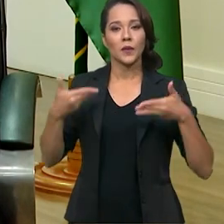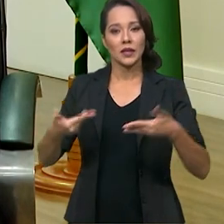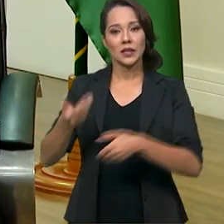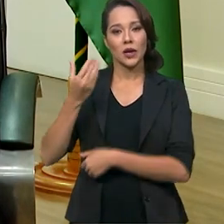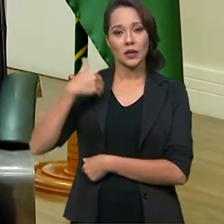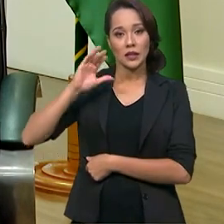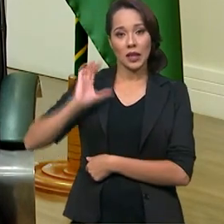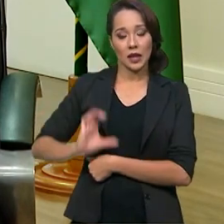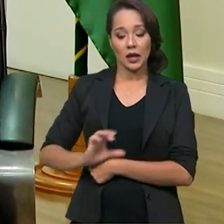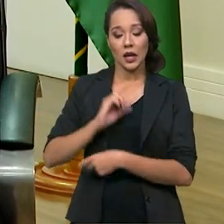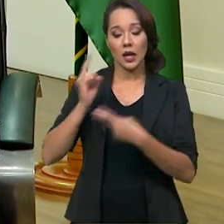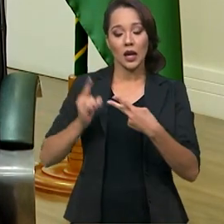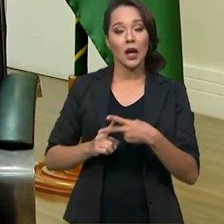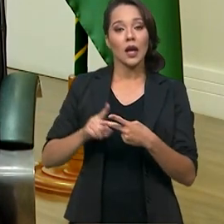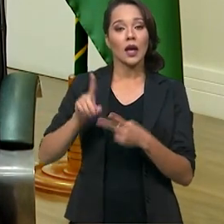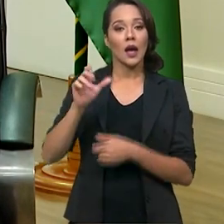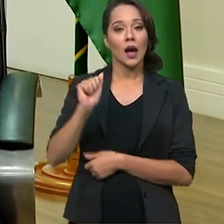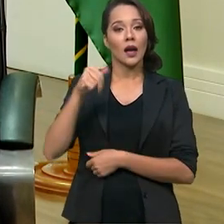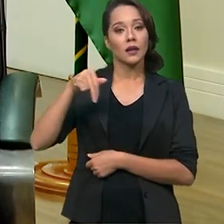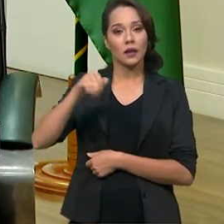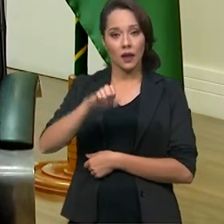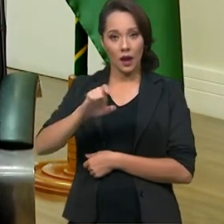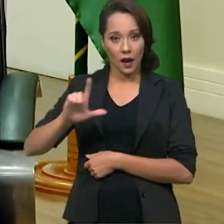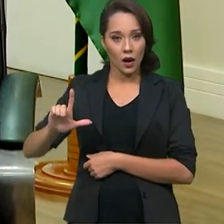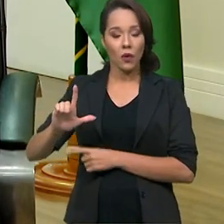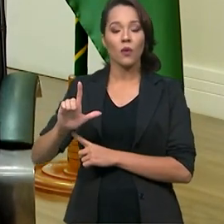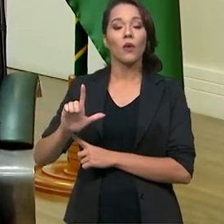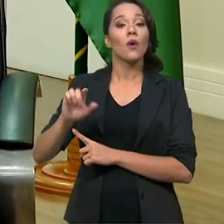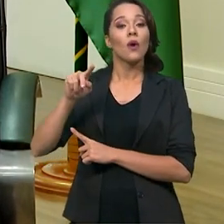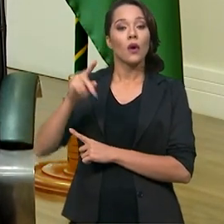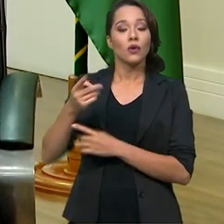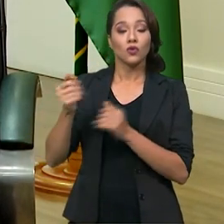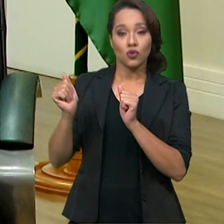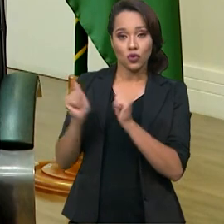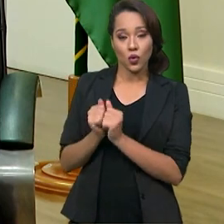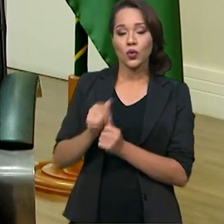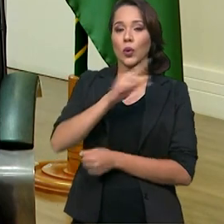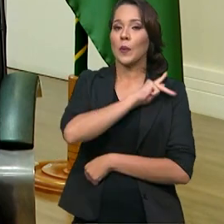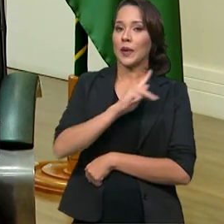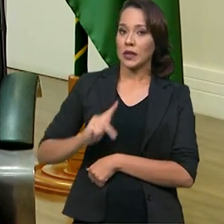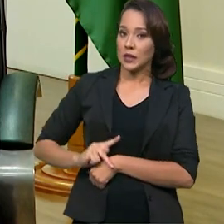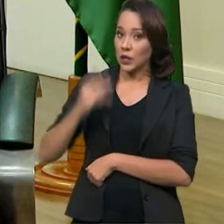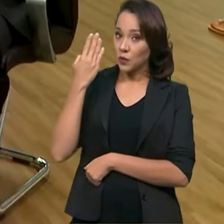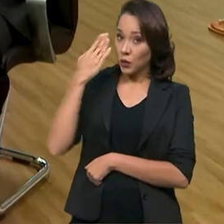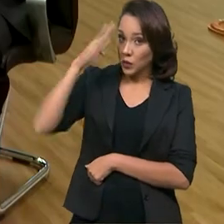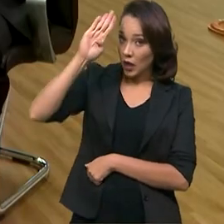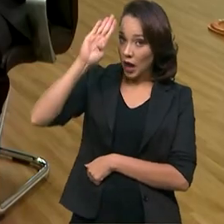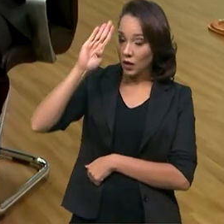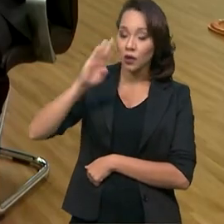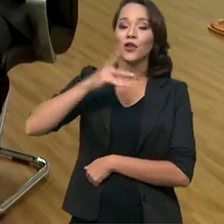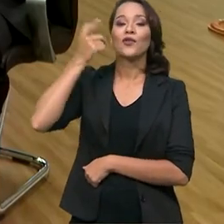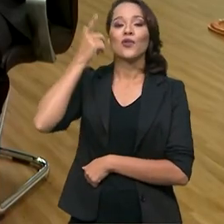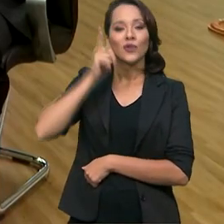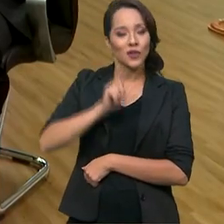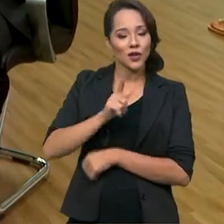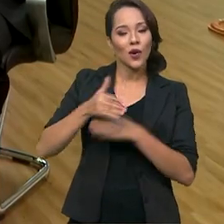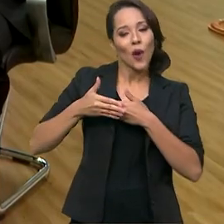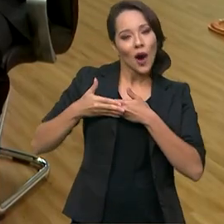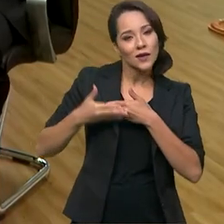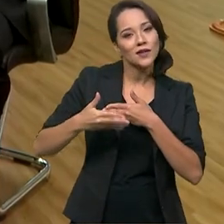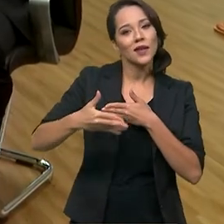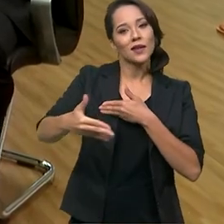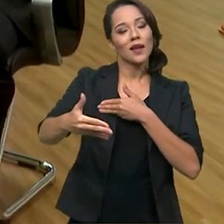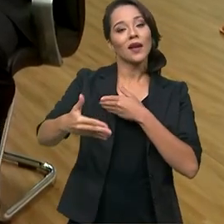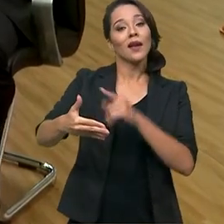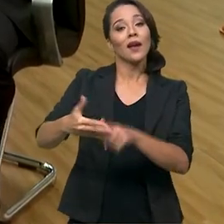da Cidadania e a Agência Nacional da Energia Elétrica, né, junto com o presidente Bolsonaro, nós conseguimos estender